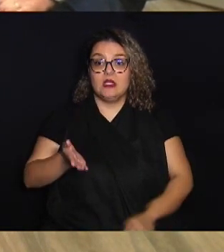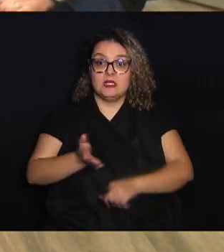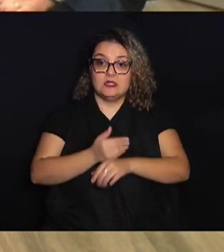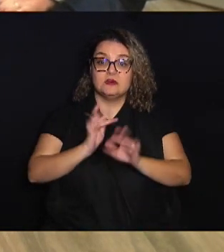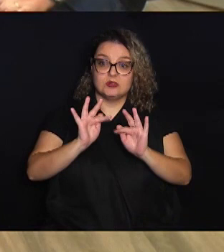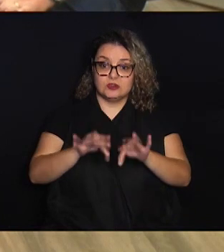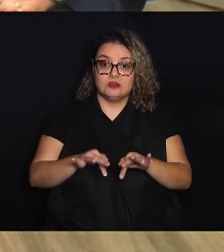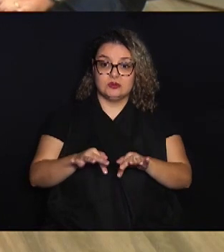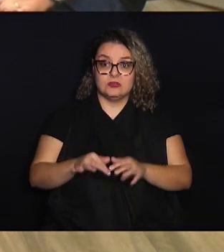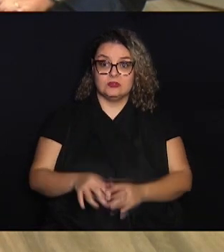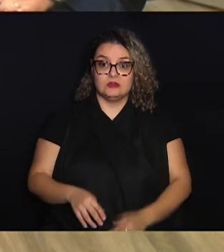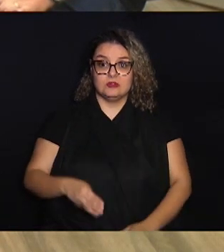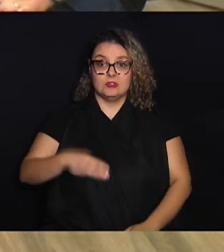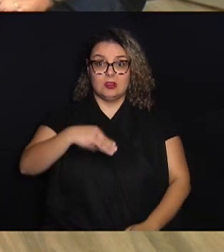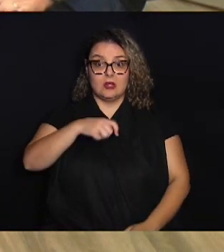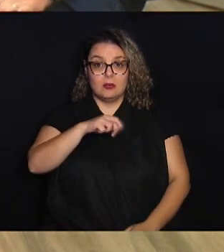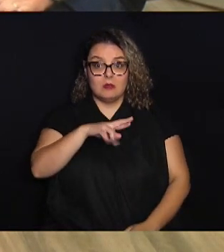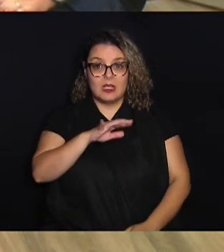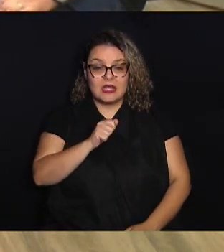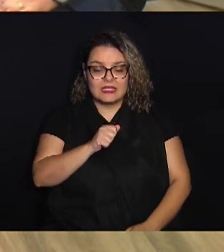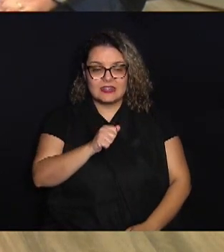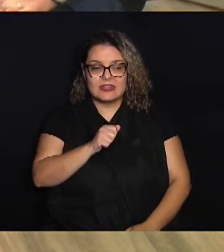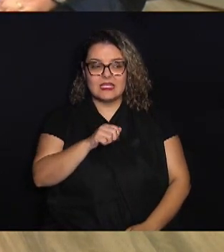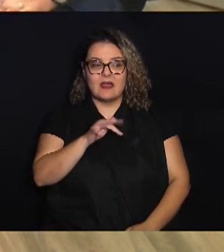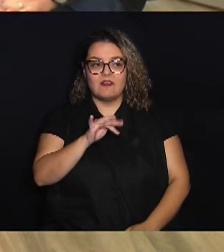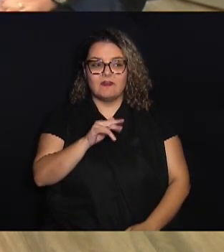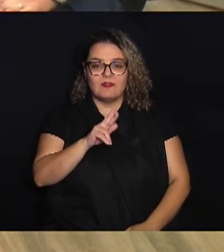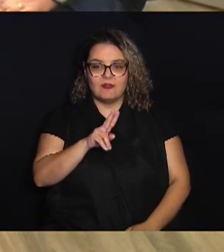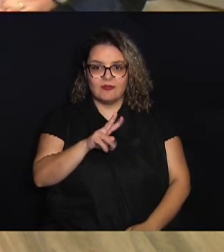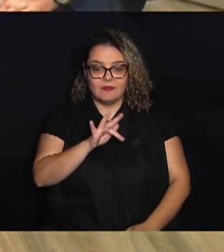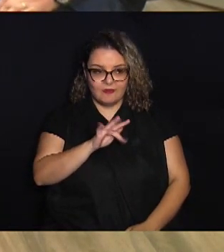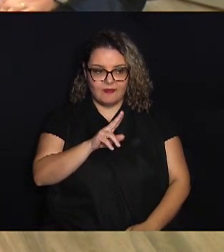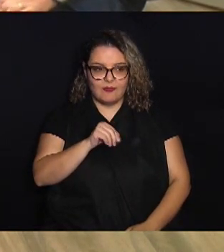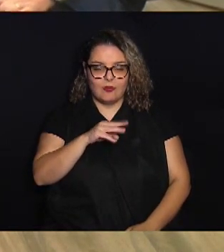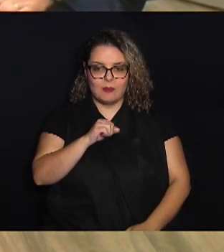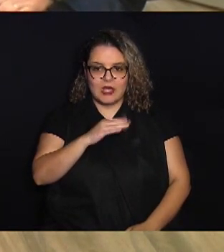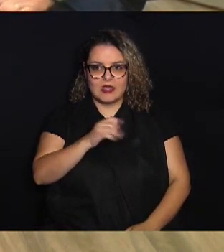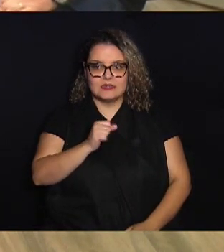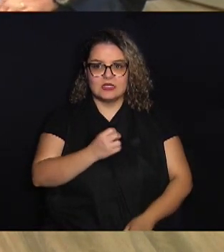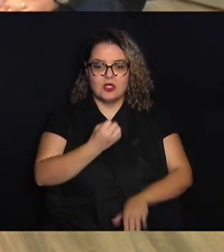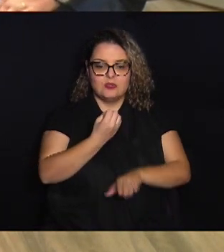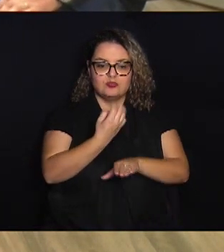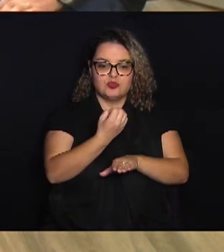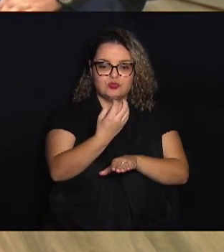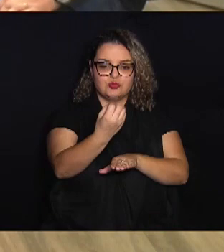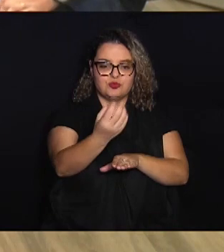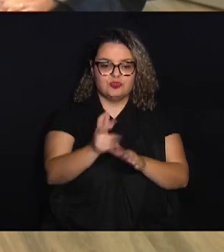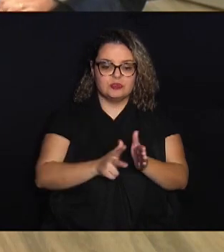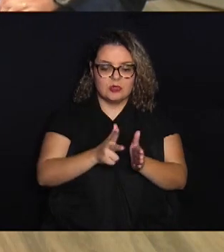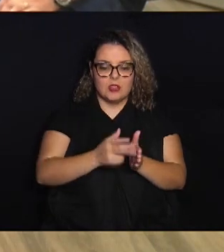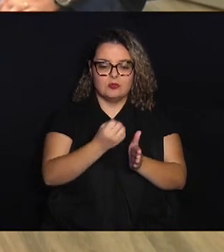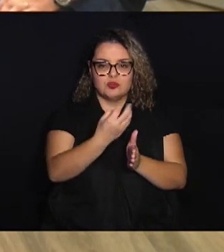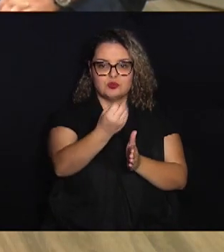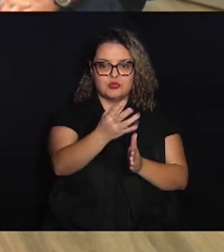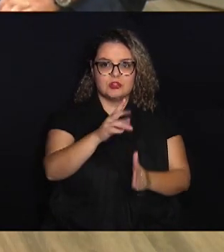encerrar, sobre Maria Fumaça, que é muito conhecida aqui também na cidade, né?